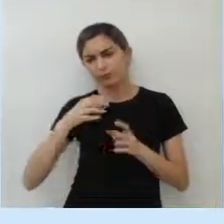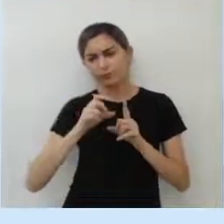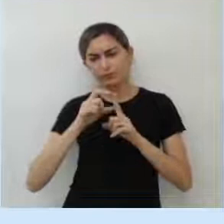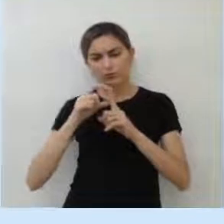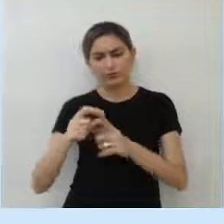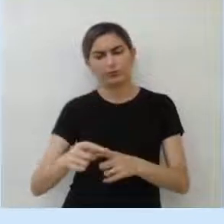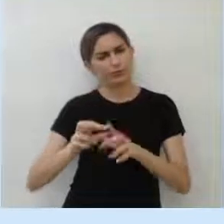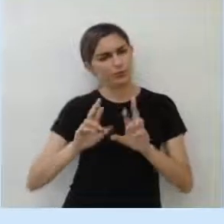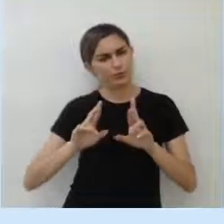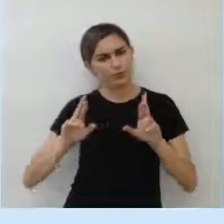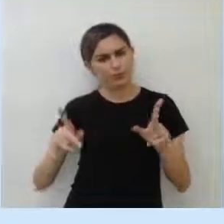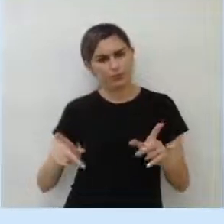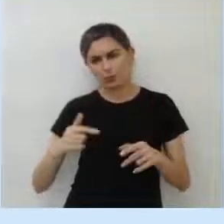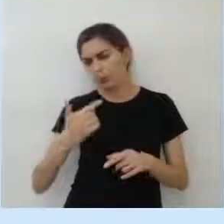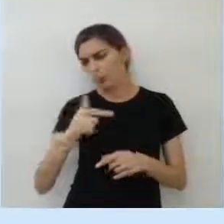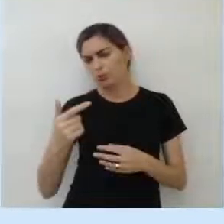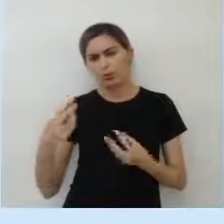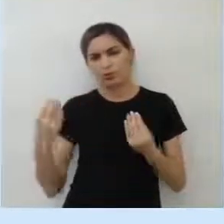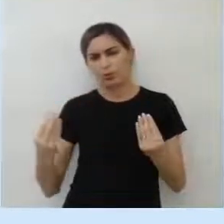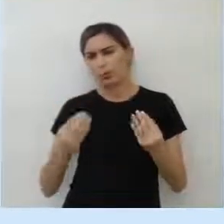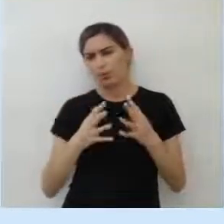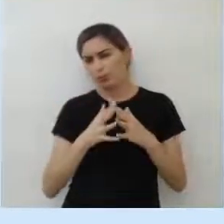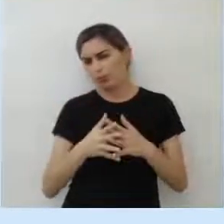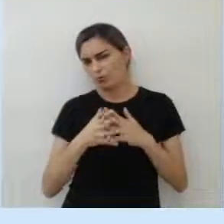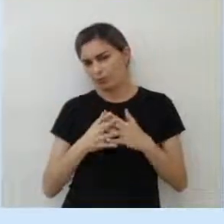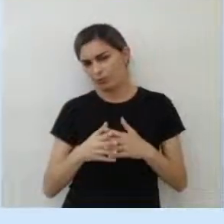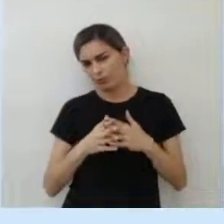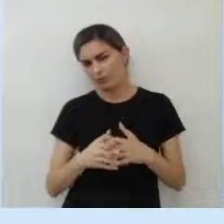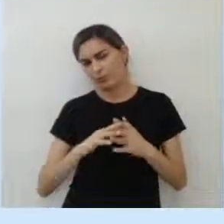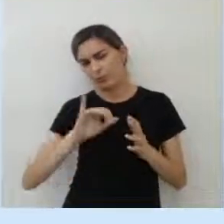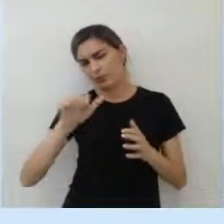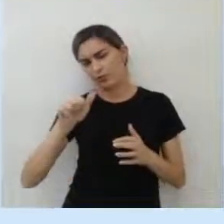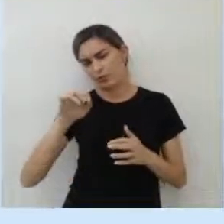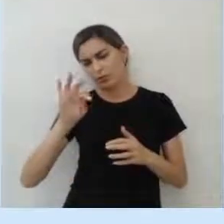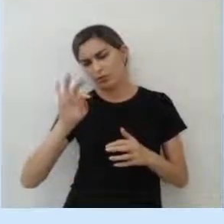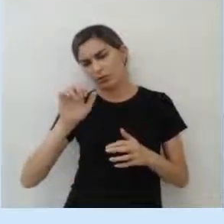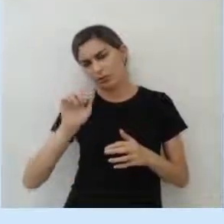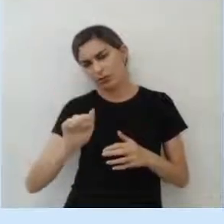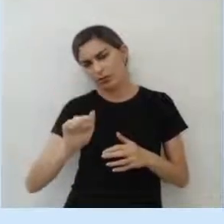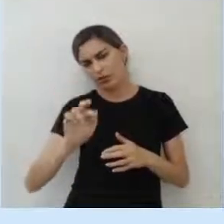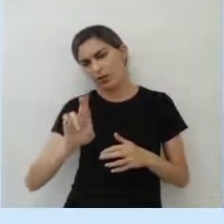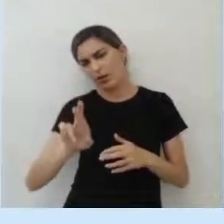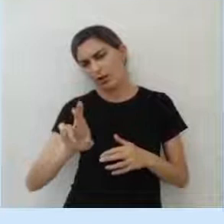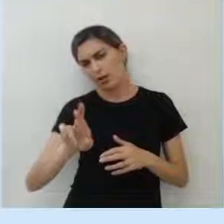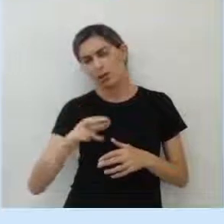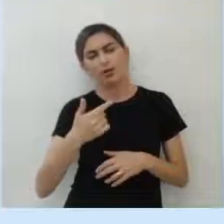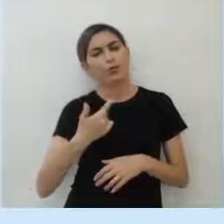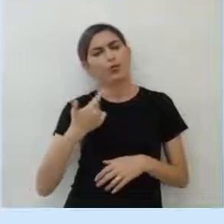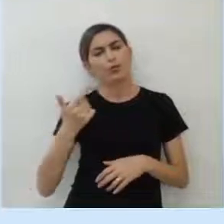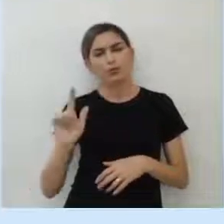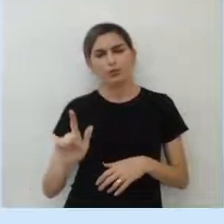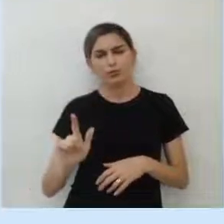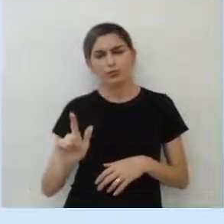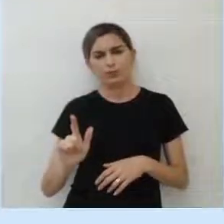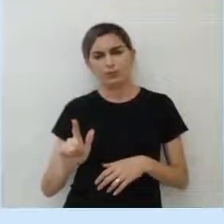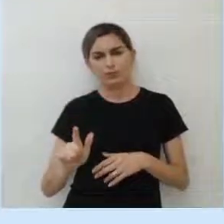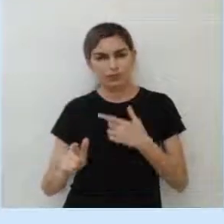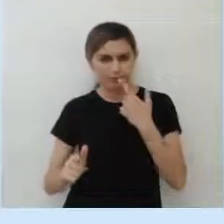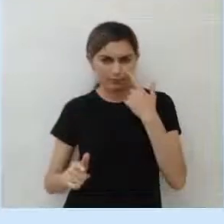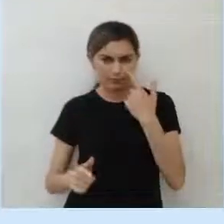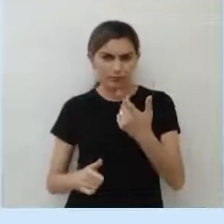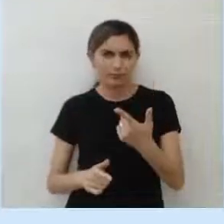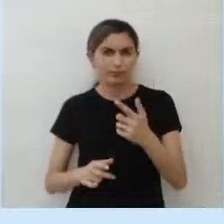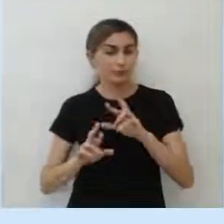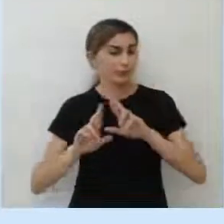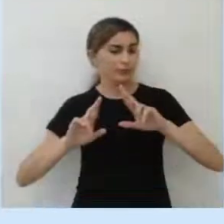é diferente, gente. Não tem como confundir. Veja, janta é uma coisa, jantar é outra. Olha